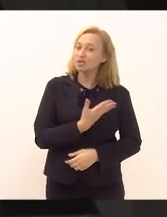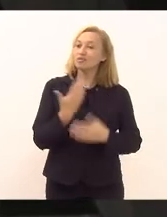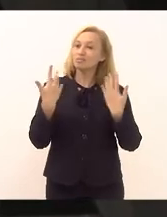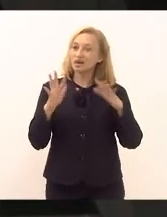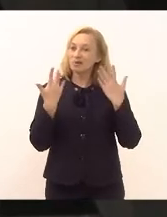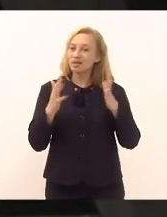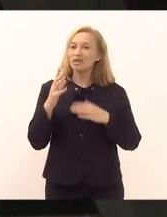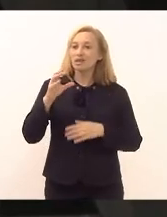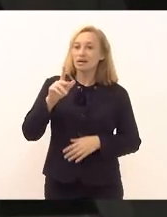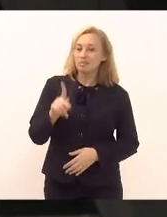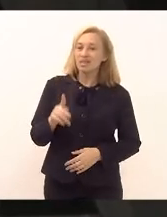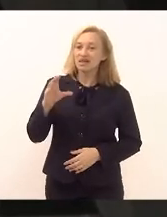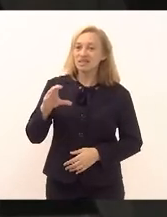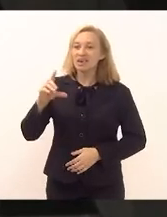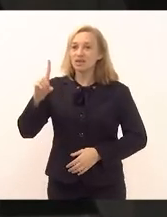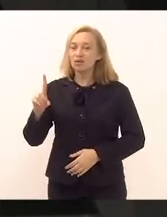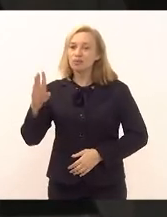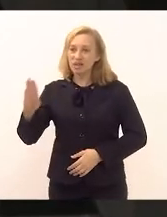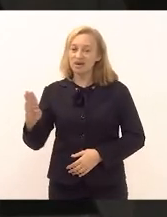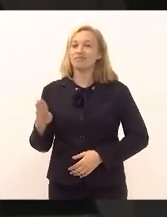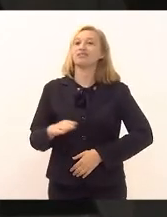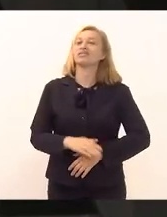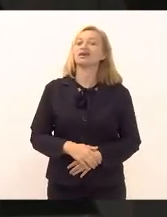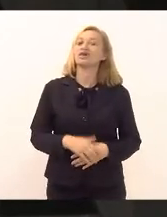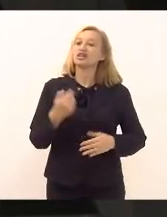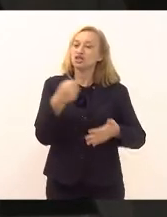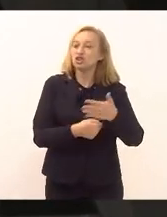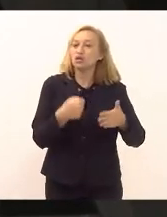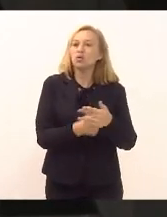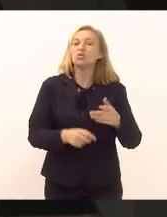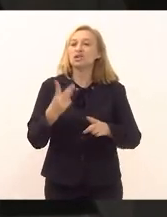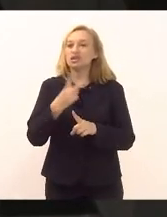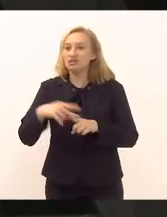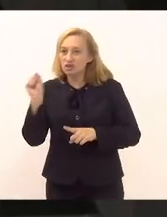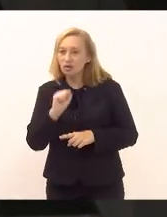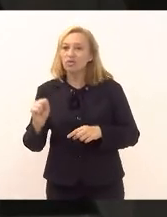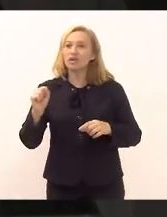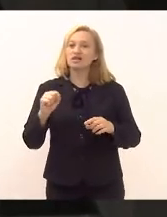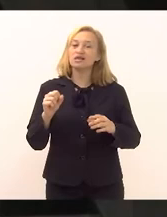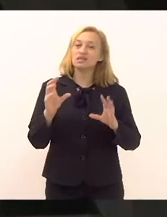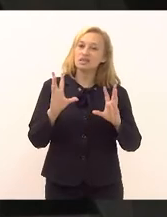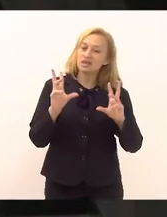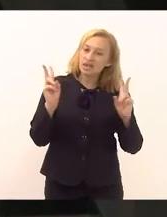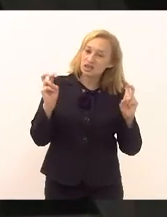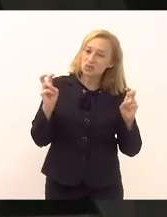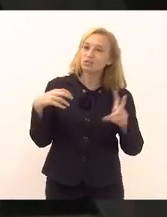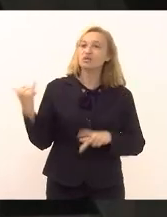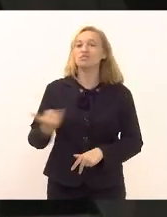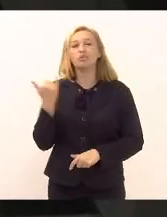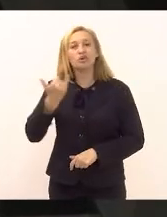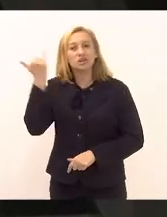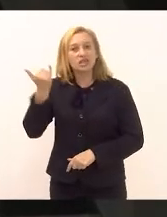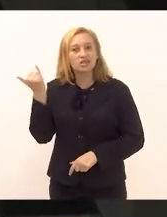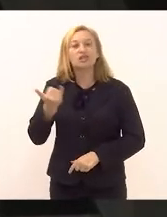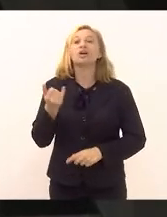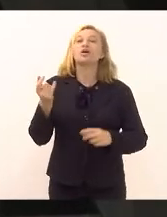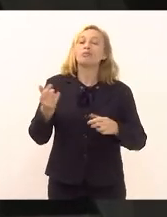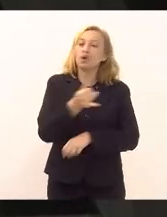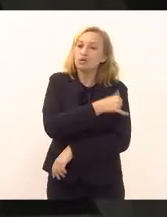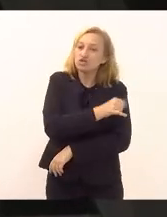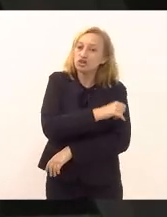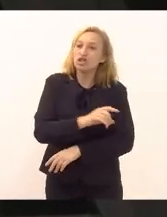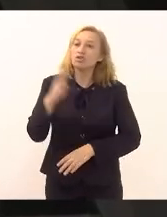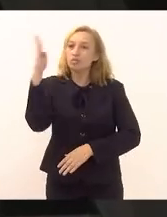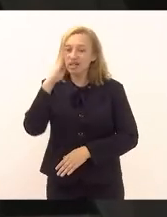PCdoB de lutas, de vitórias e de tantas pautas importantes para o Rio de Janeiro e